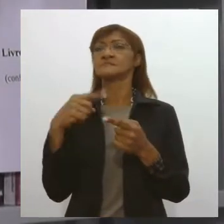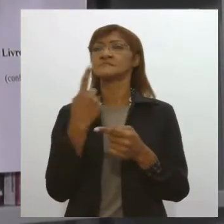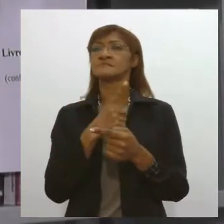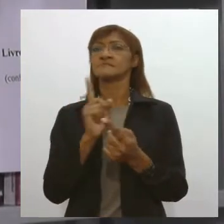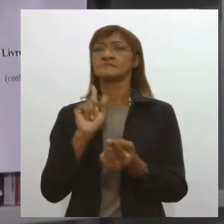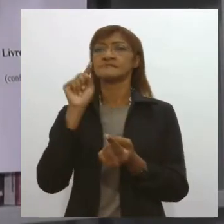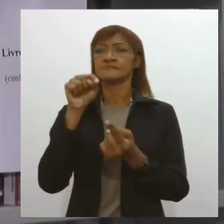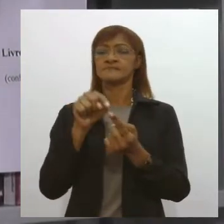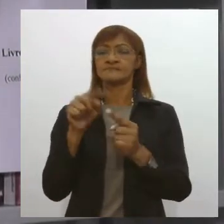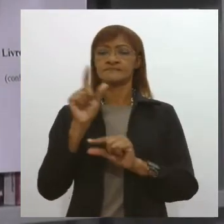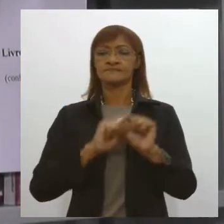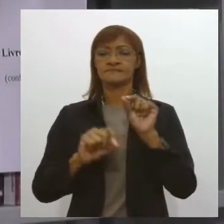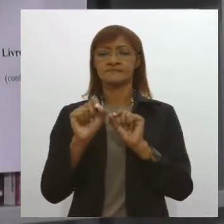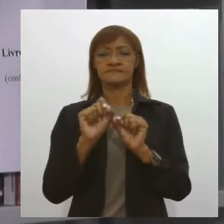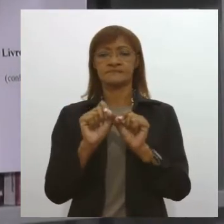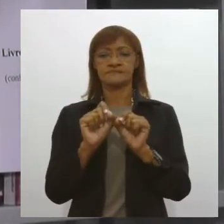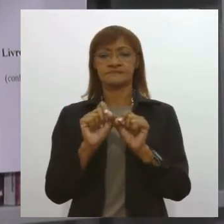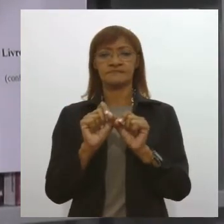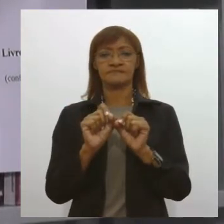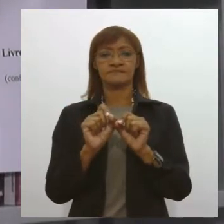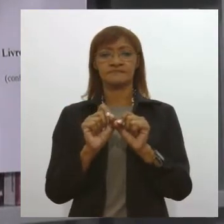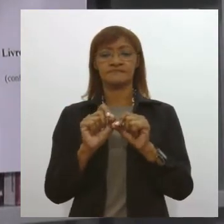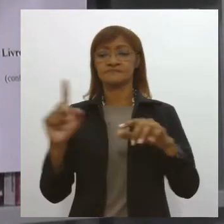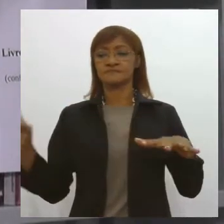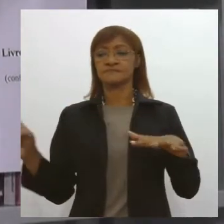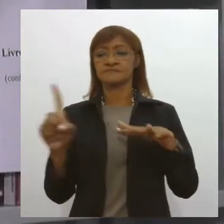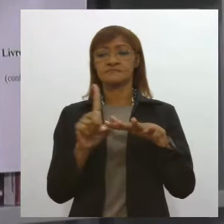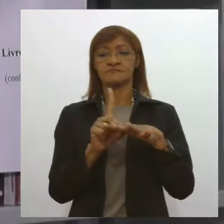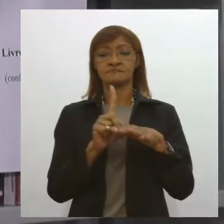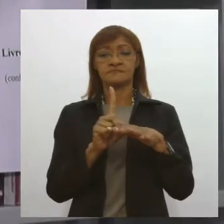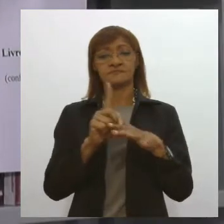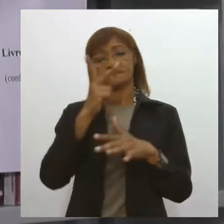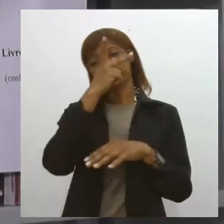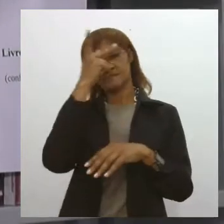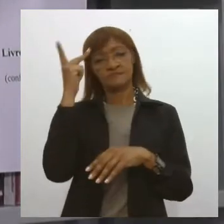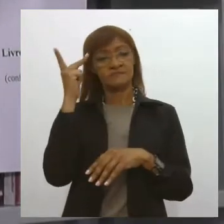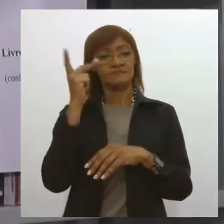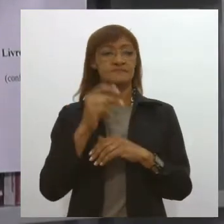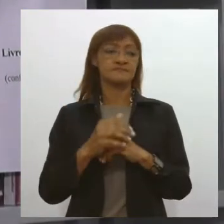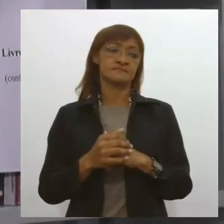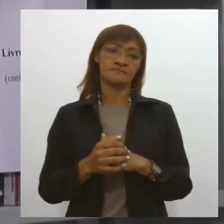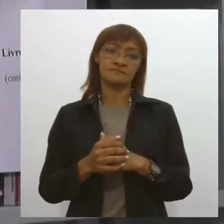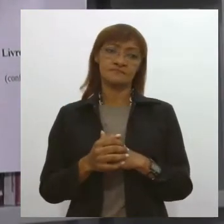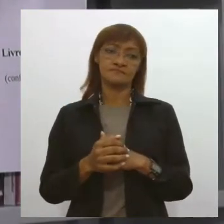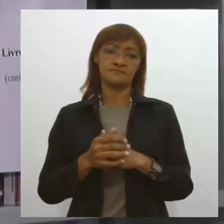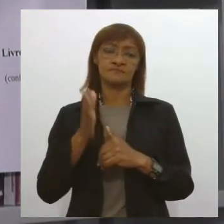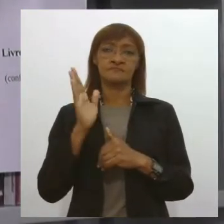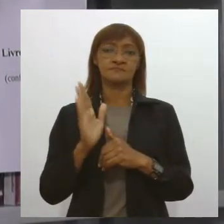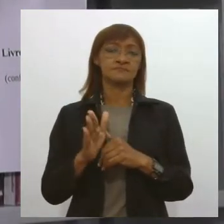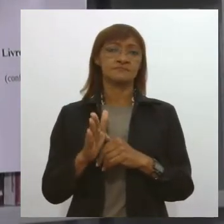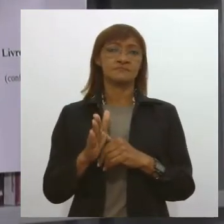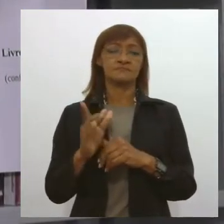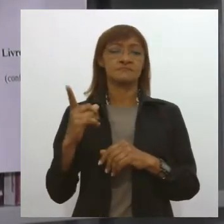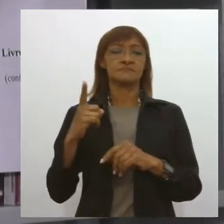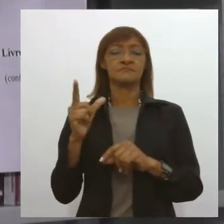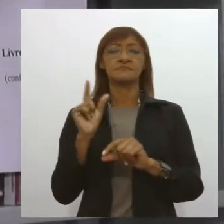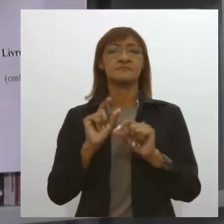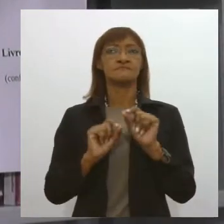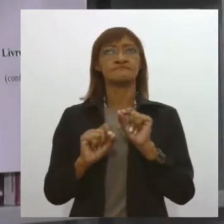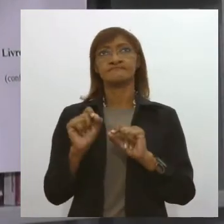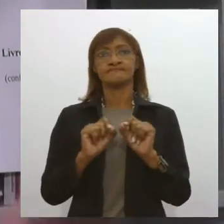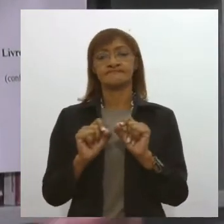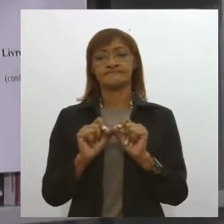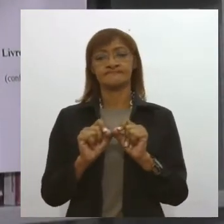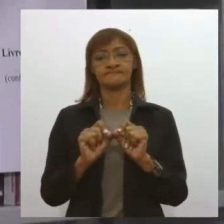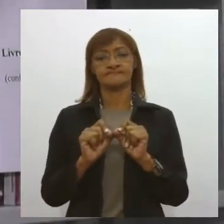propósito, esse intuito de integrar pessoas, né? Pessoas que estão, de uma certa forma,